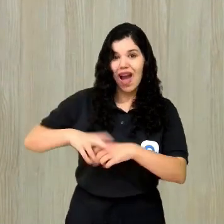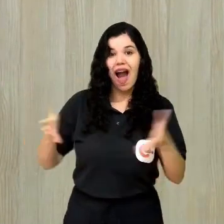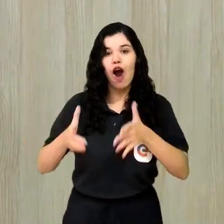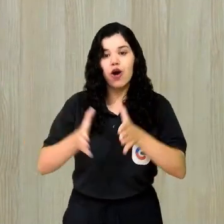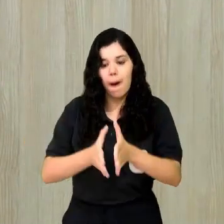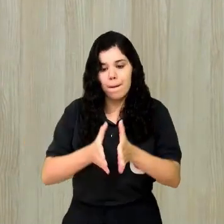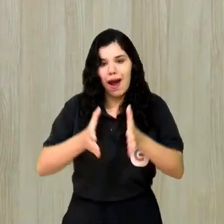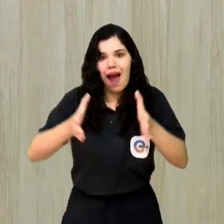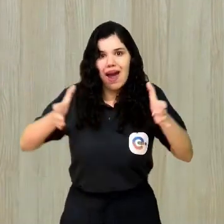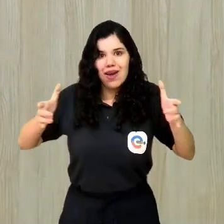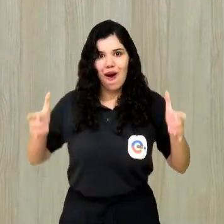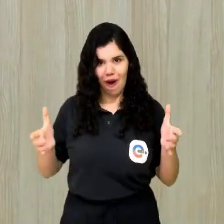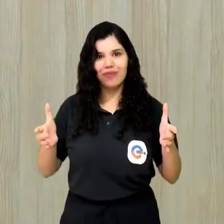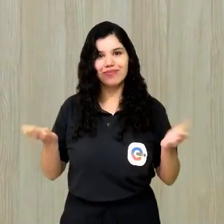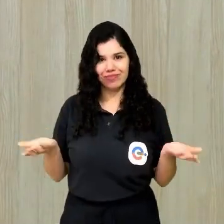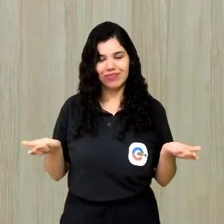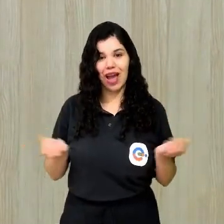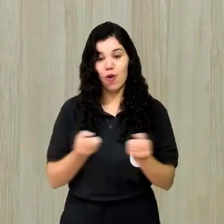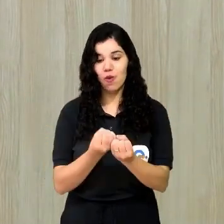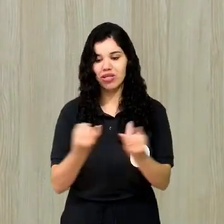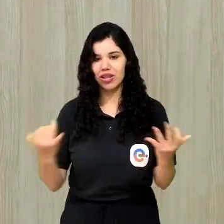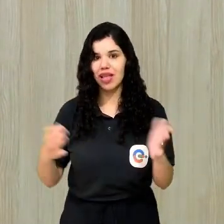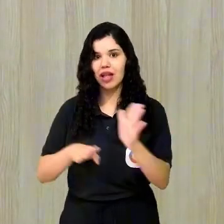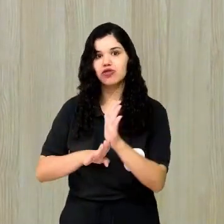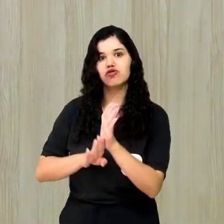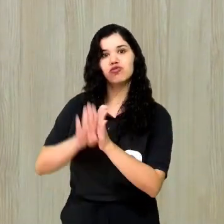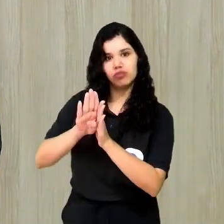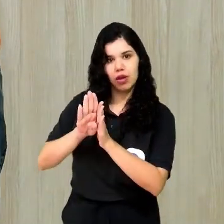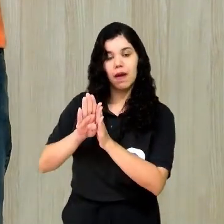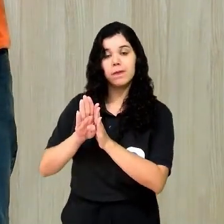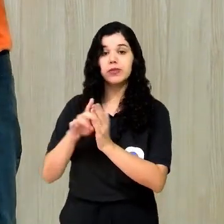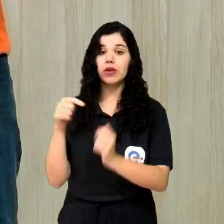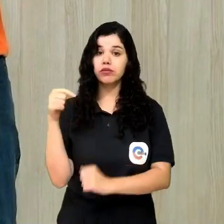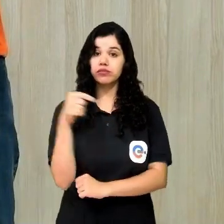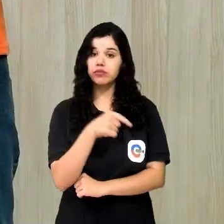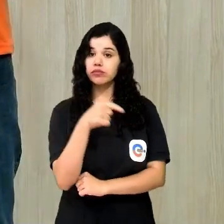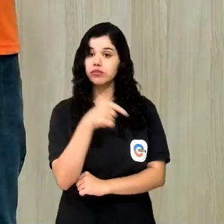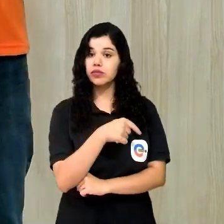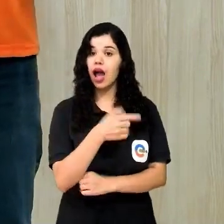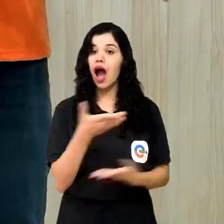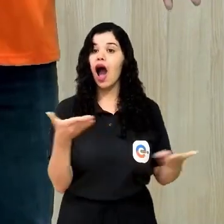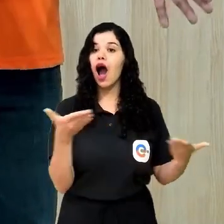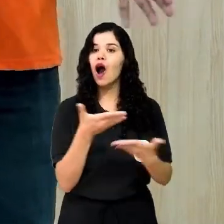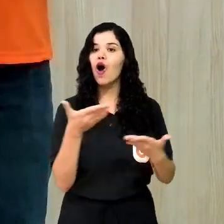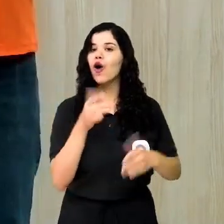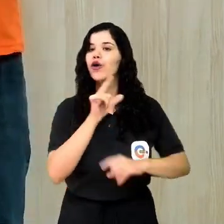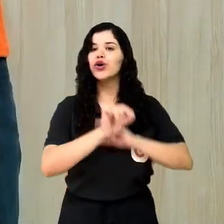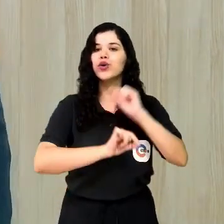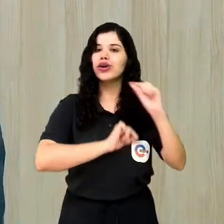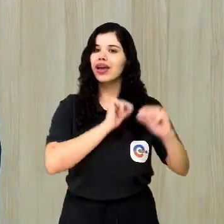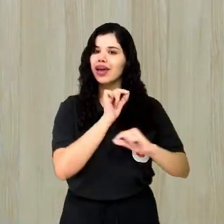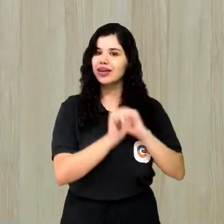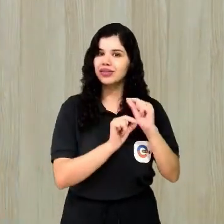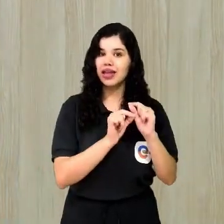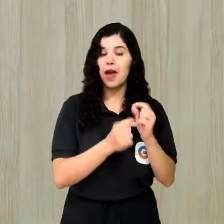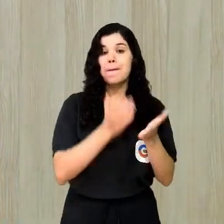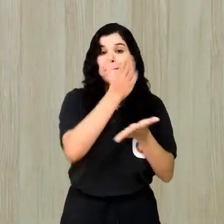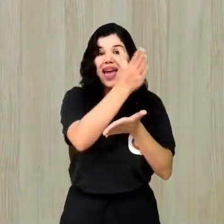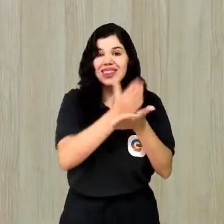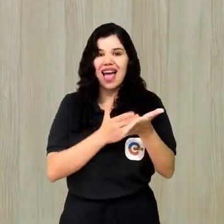maior. Então, essa quantidade de chocolate do primeiro pote equivale à metade do que